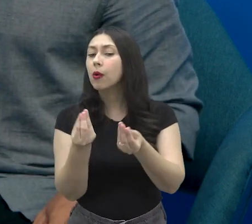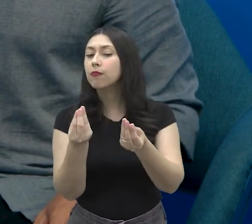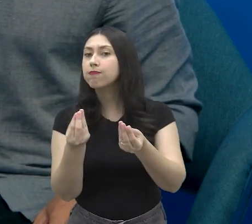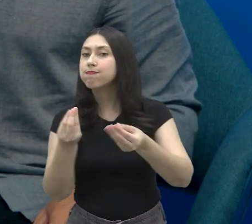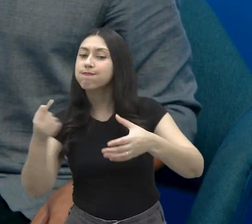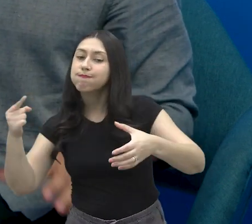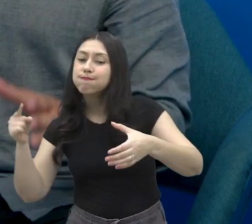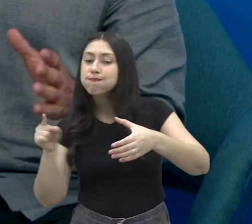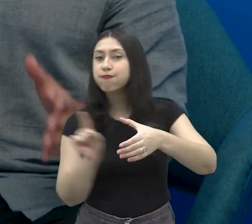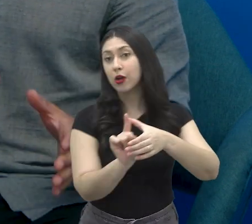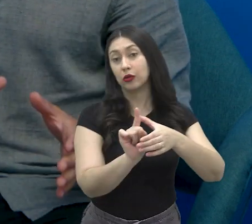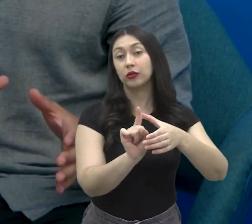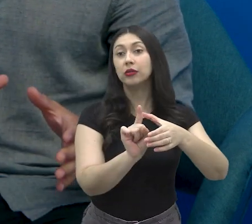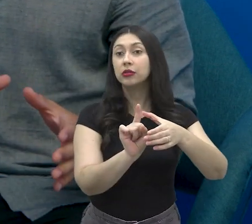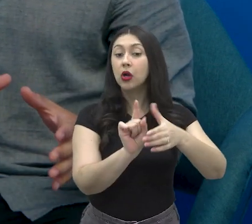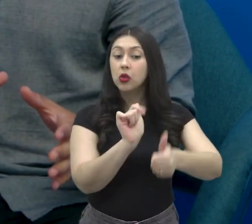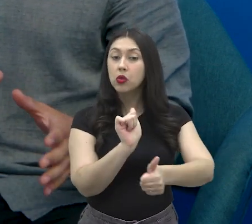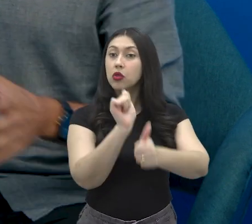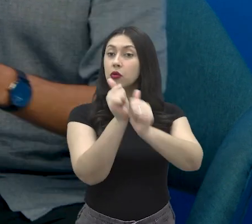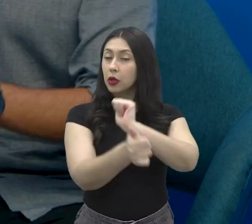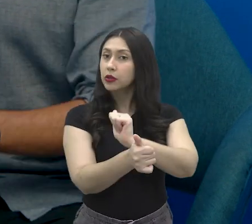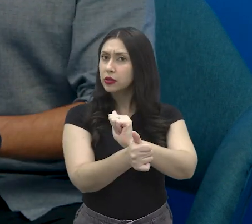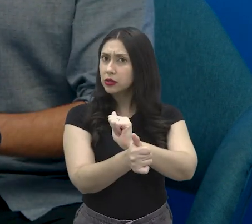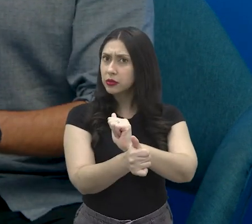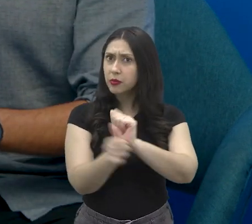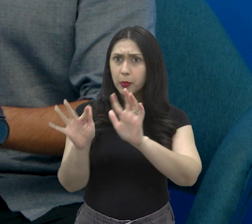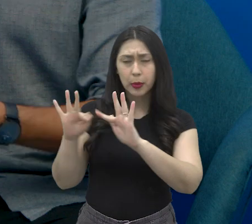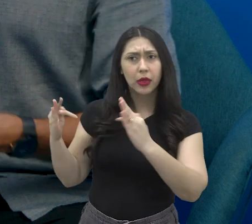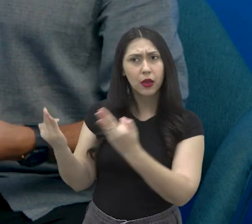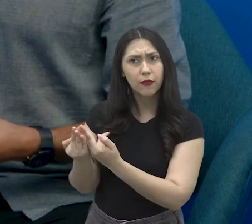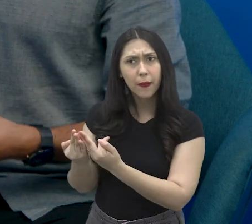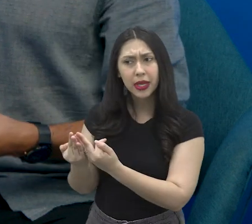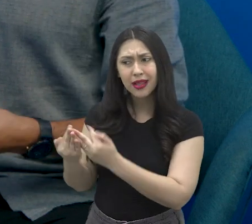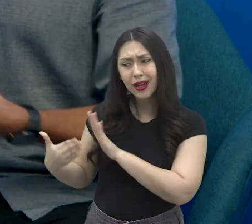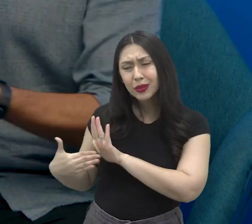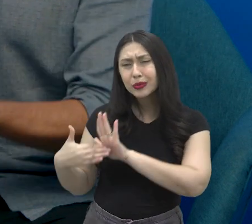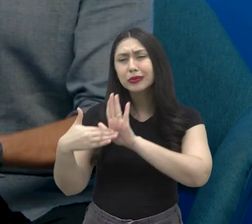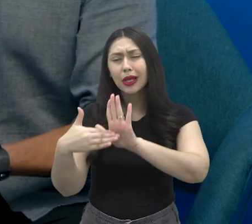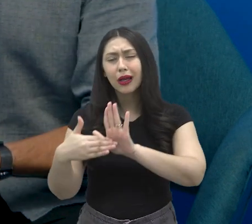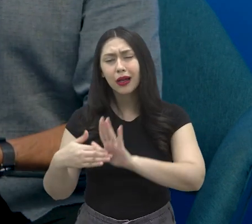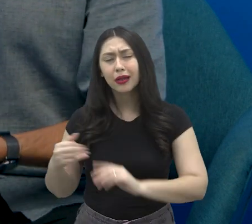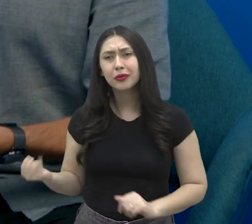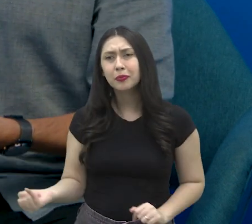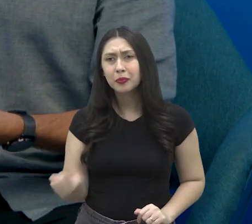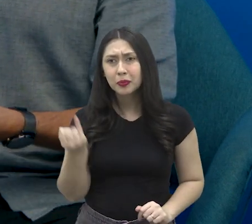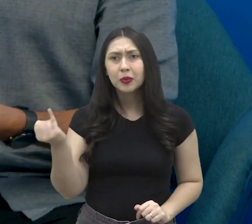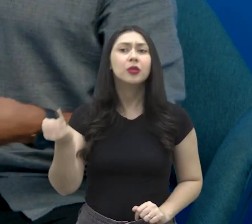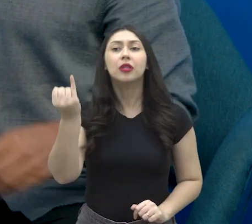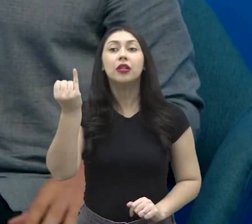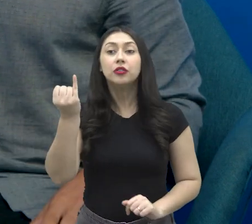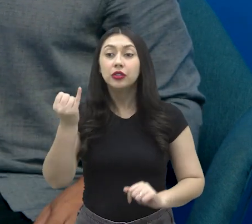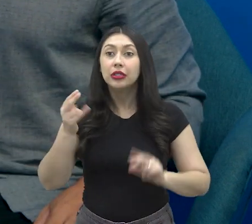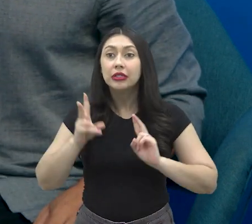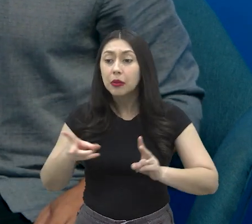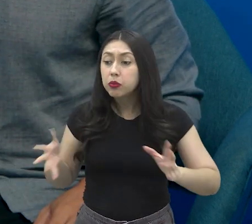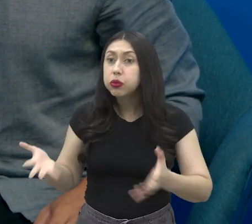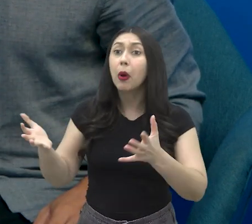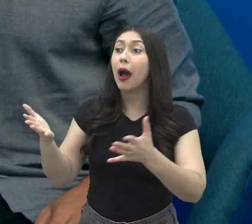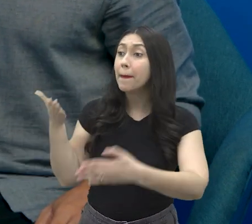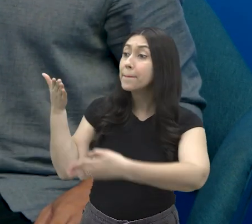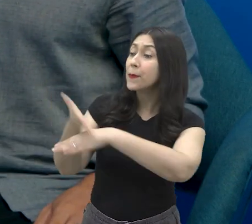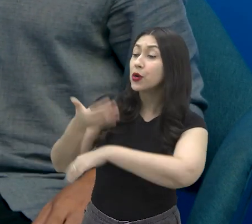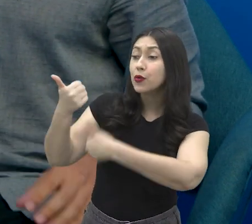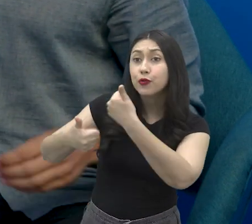processo de inclusão do jovem para o esporte? É importante que os pais incentivem ali o jovem a entrar na